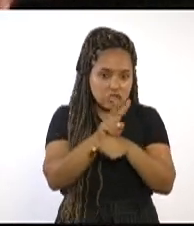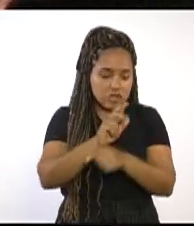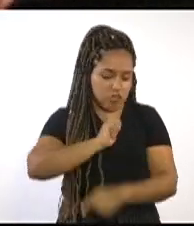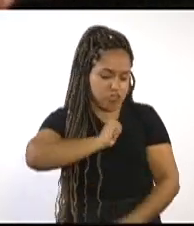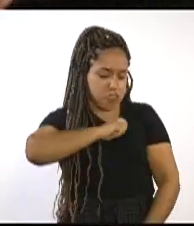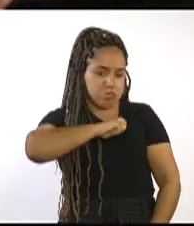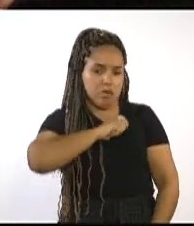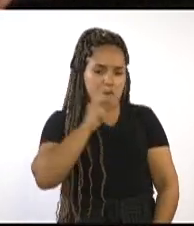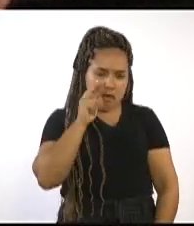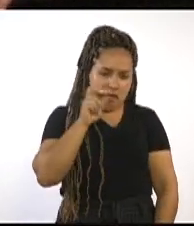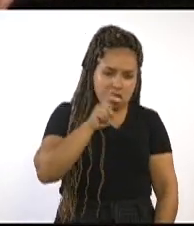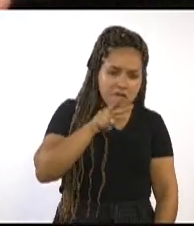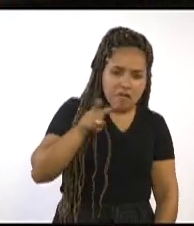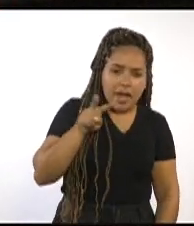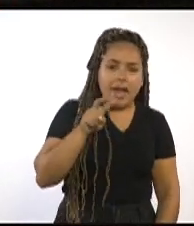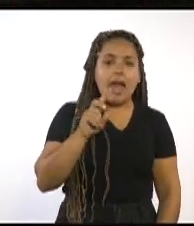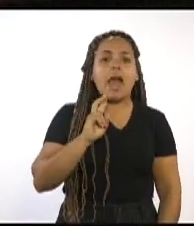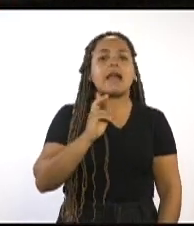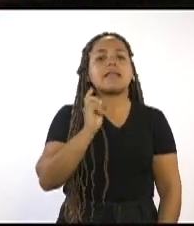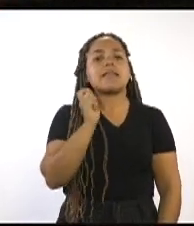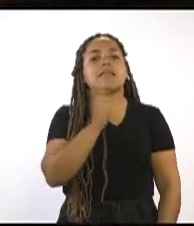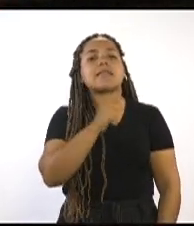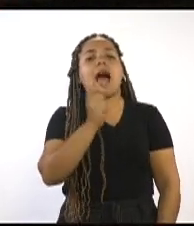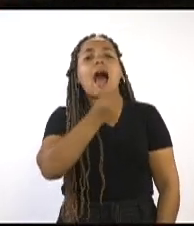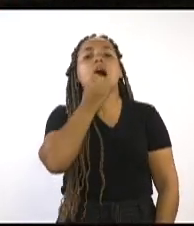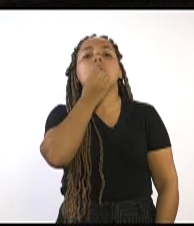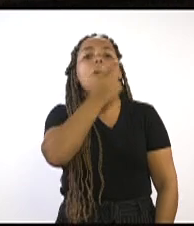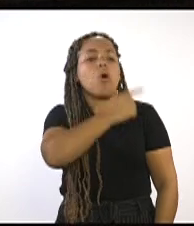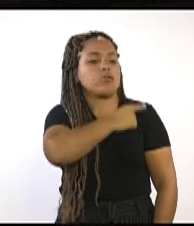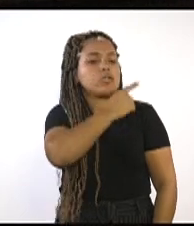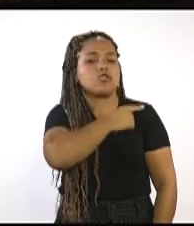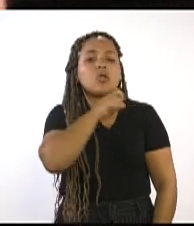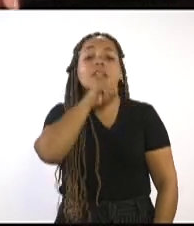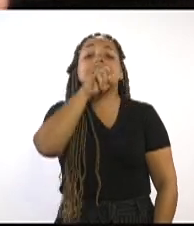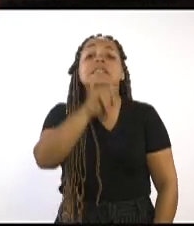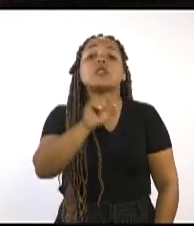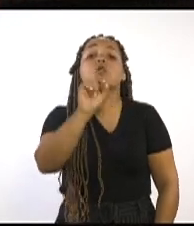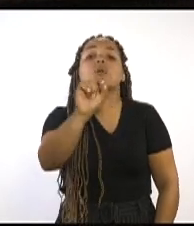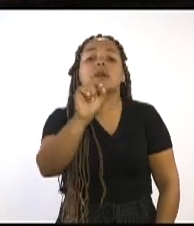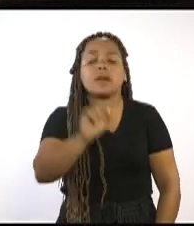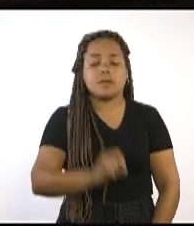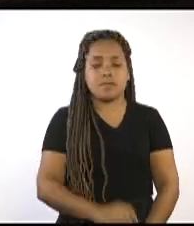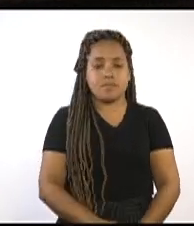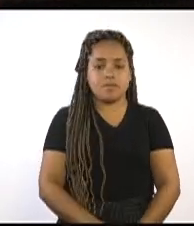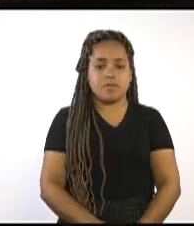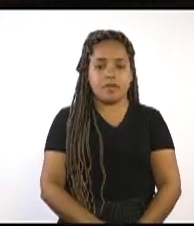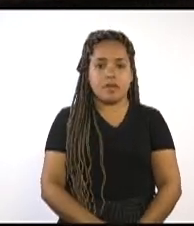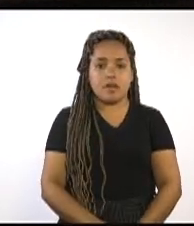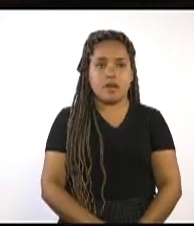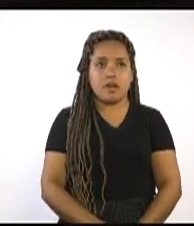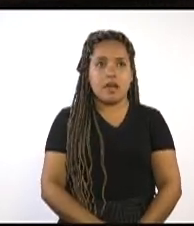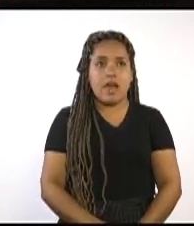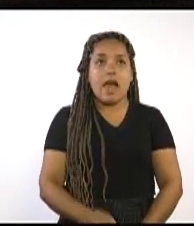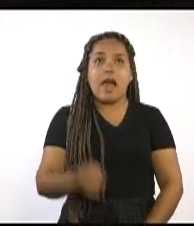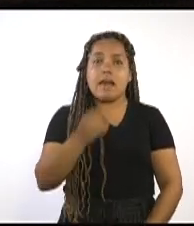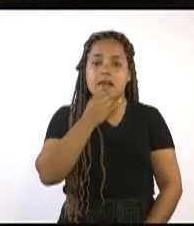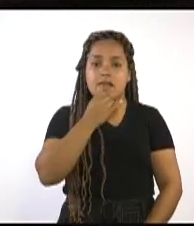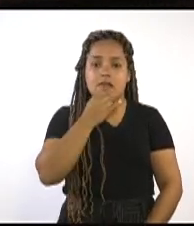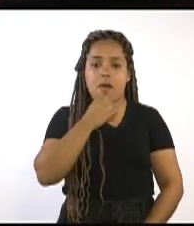só poderão ser bons gestores se tiverem uma imersão